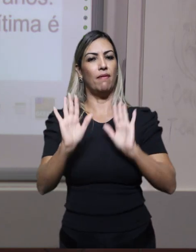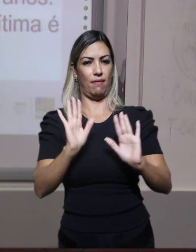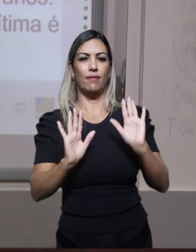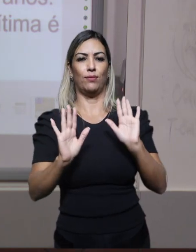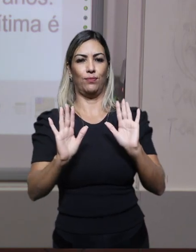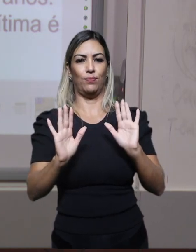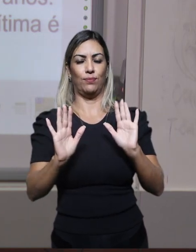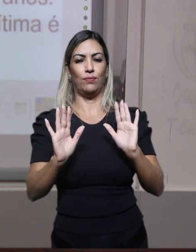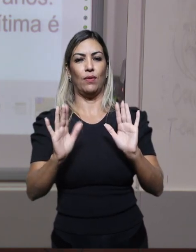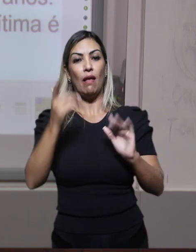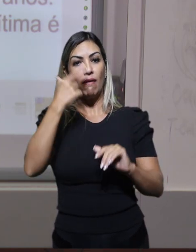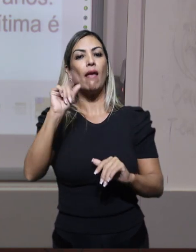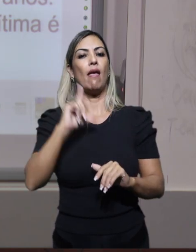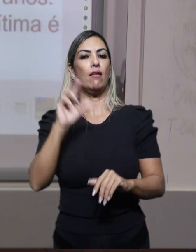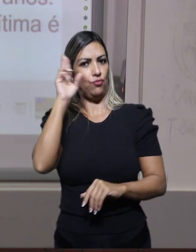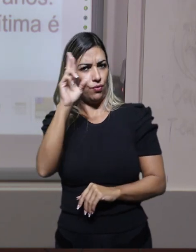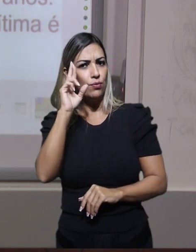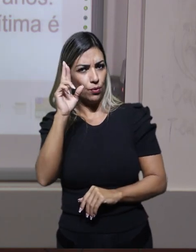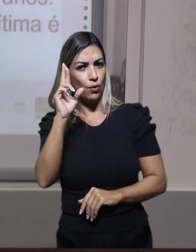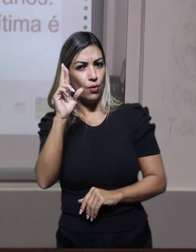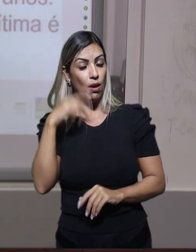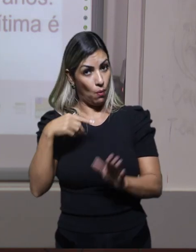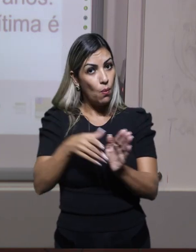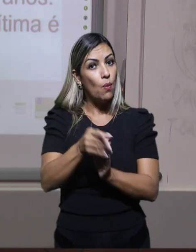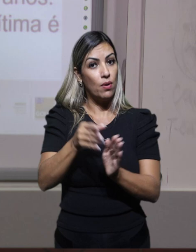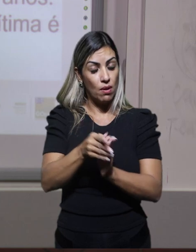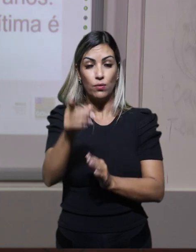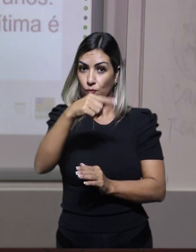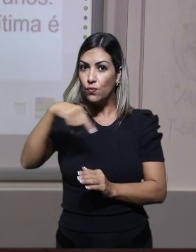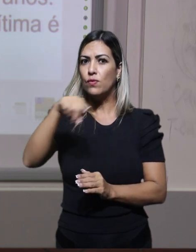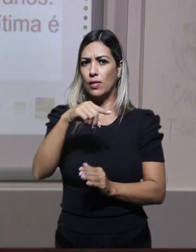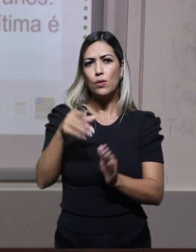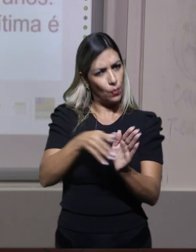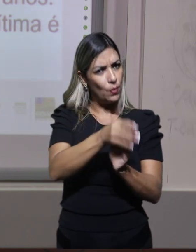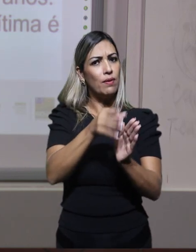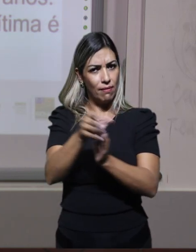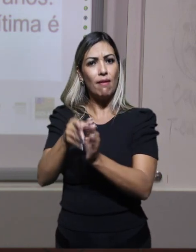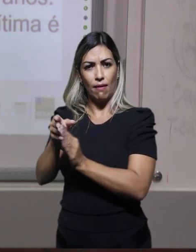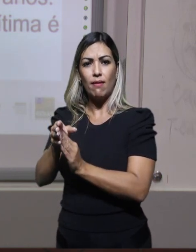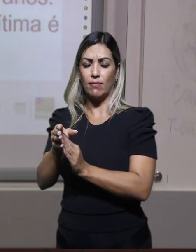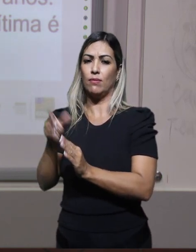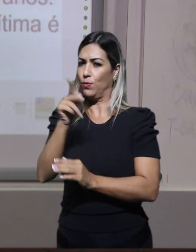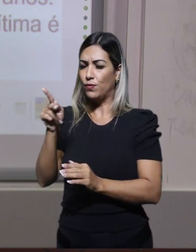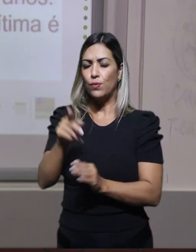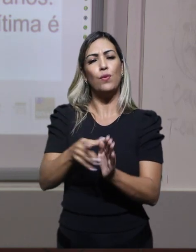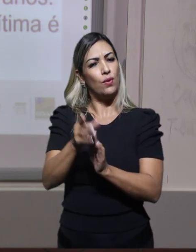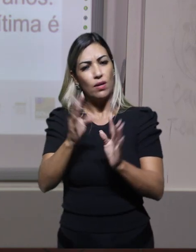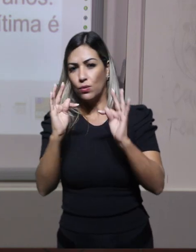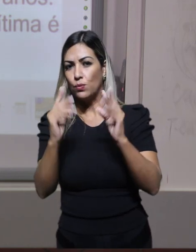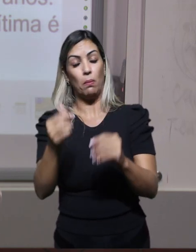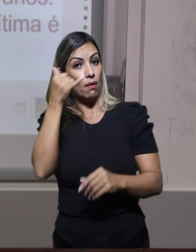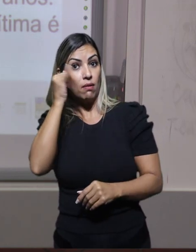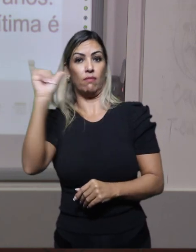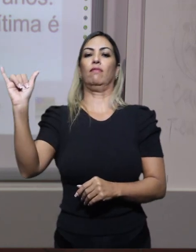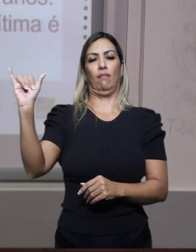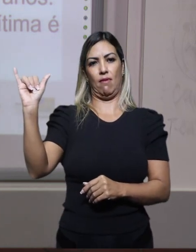cuidado. Para quem é gestor, eu oriento que vocês orientem seus subordinados para evitar